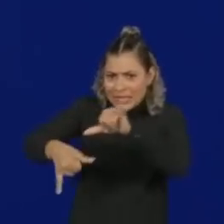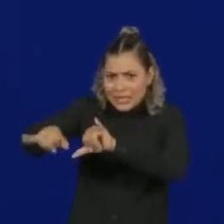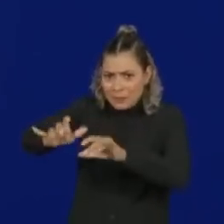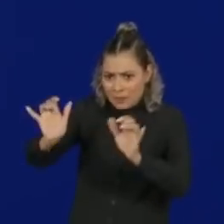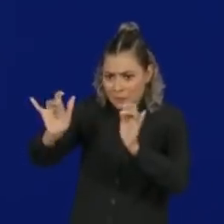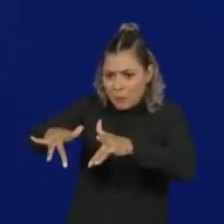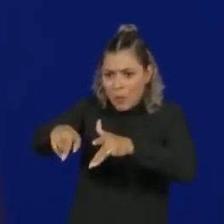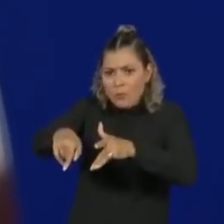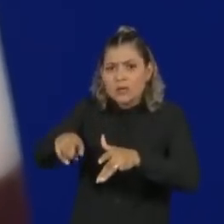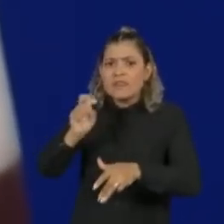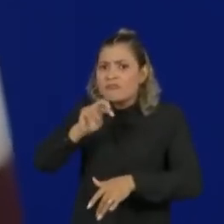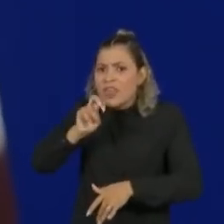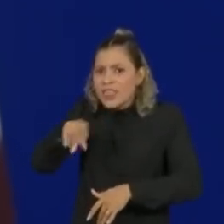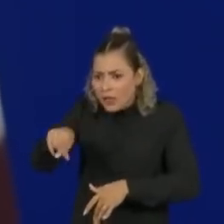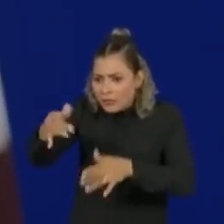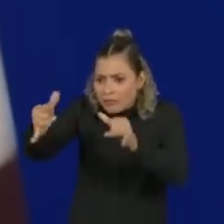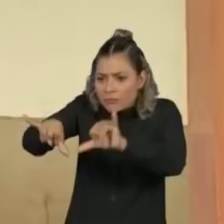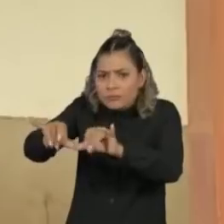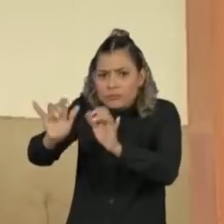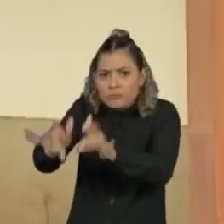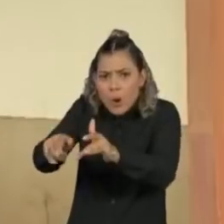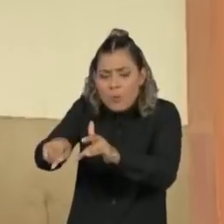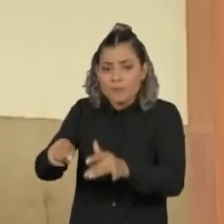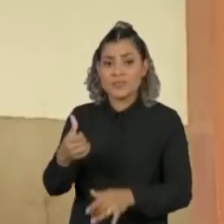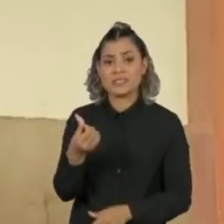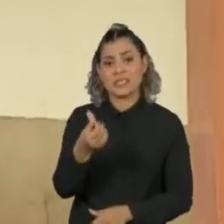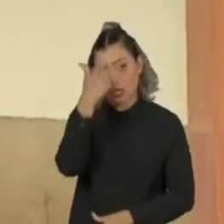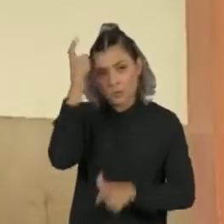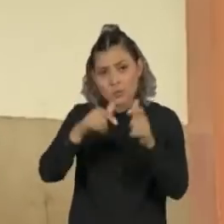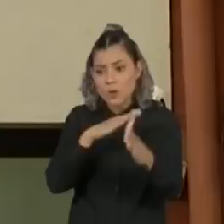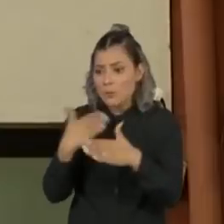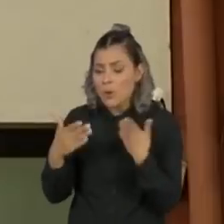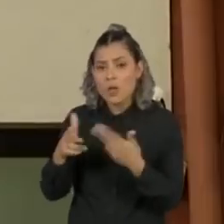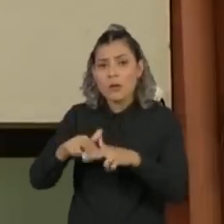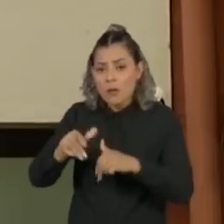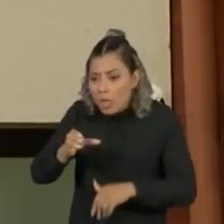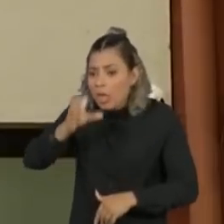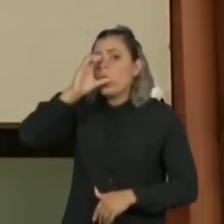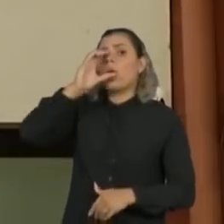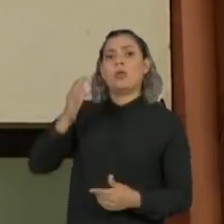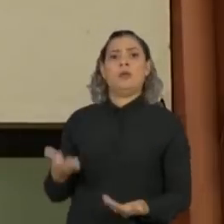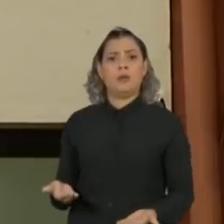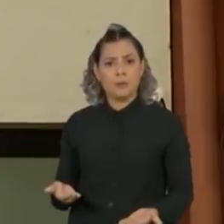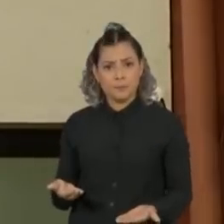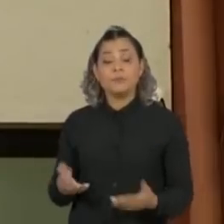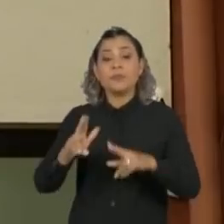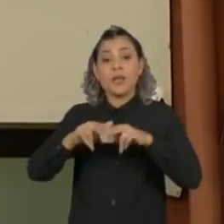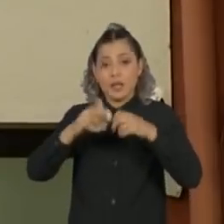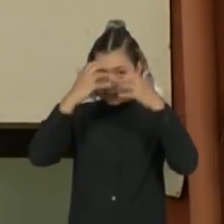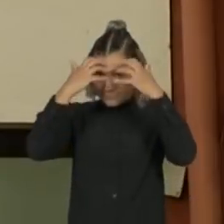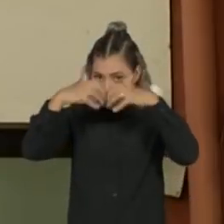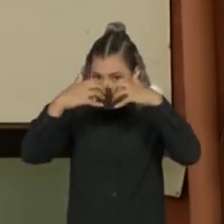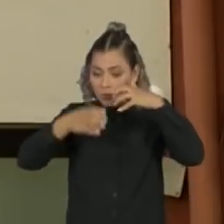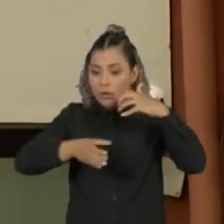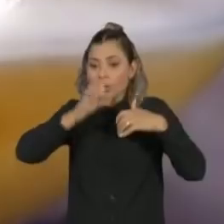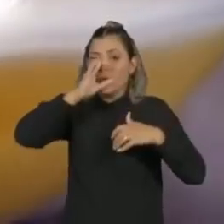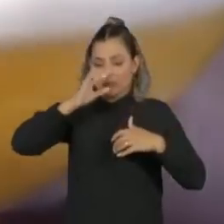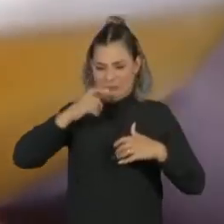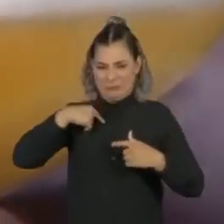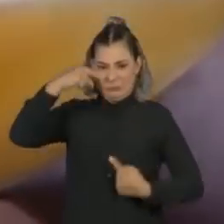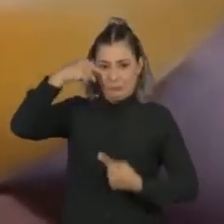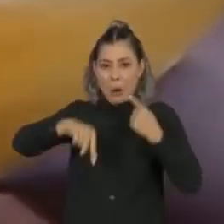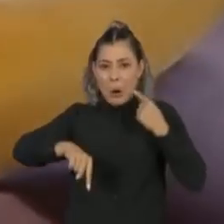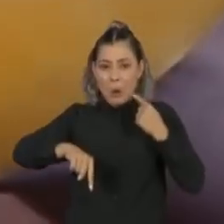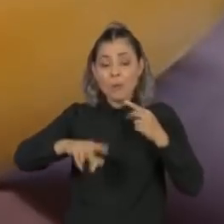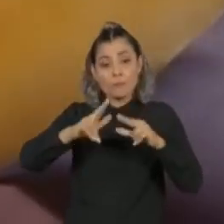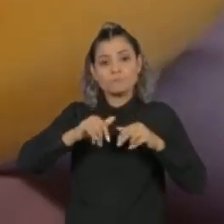por dietileno glicol. 6 pessoas morreram devido à síndrome nefroneural associada ao consumo do produto.